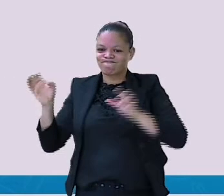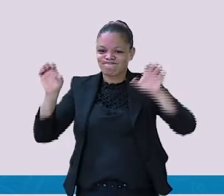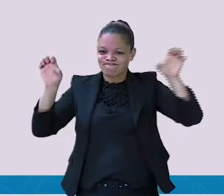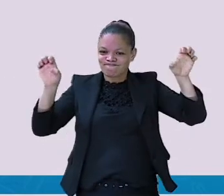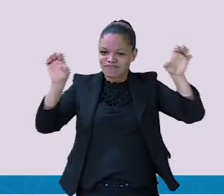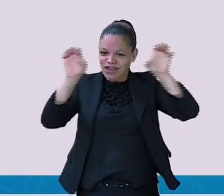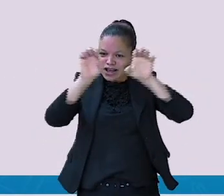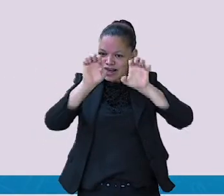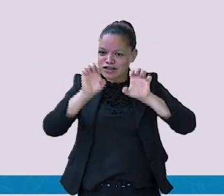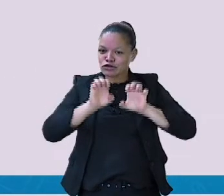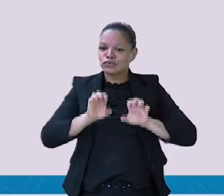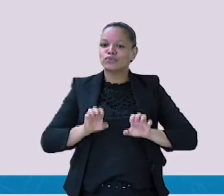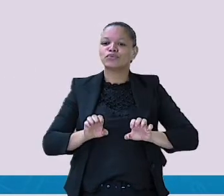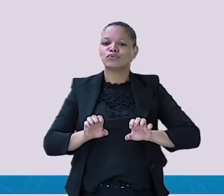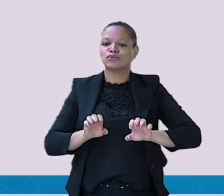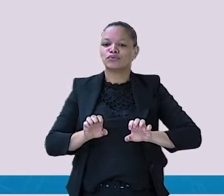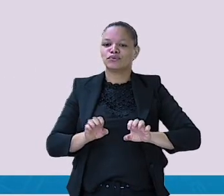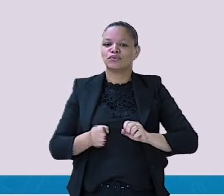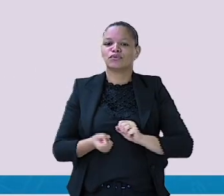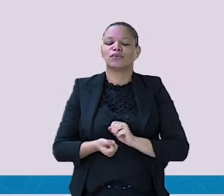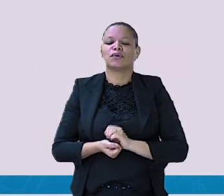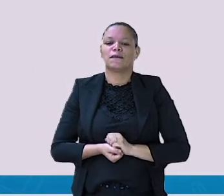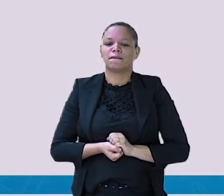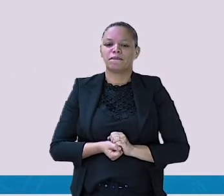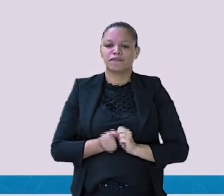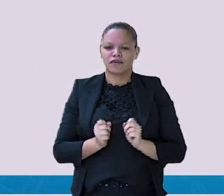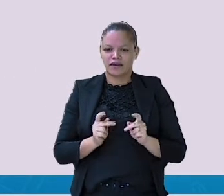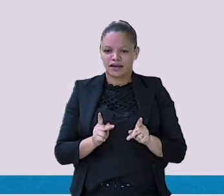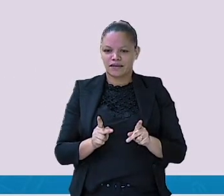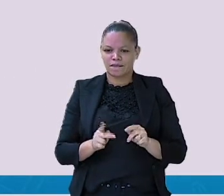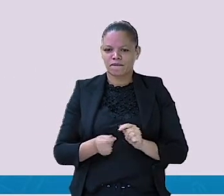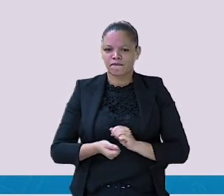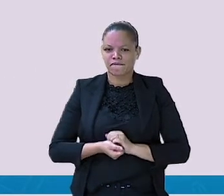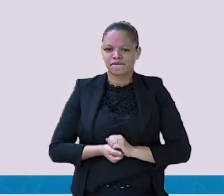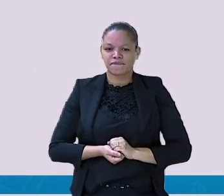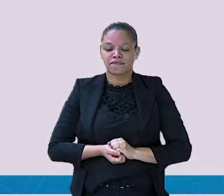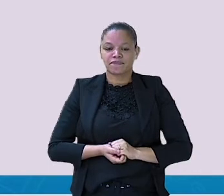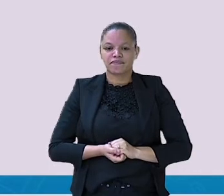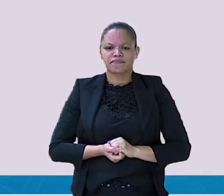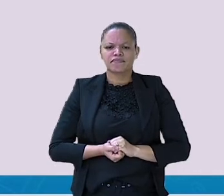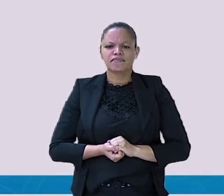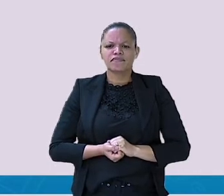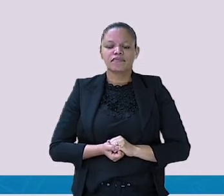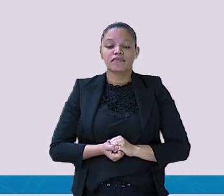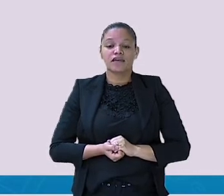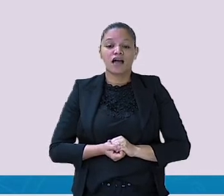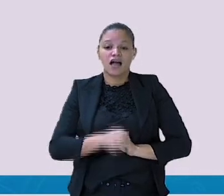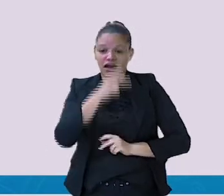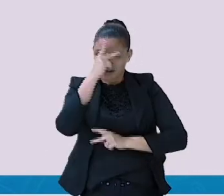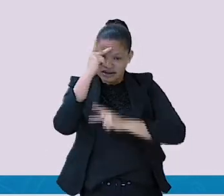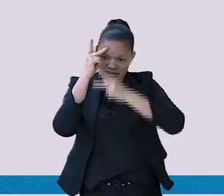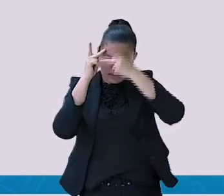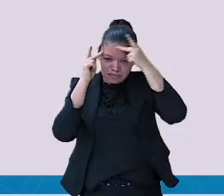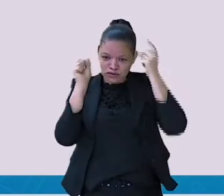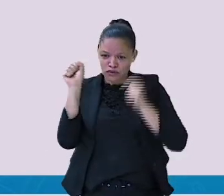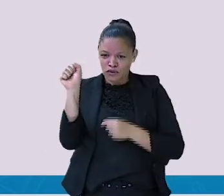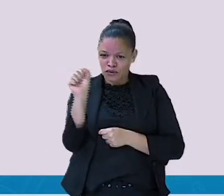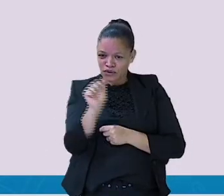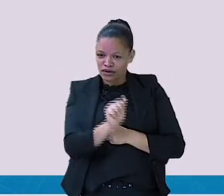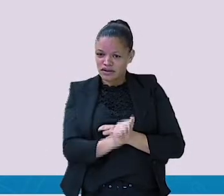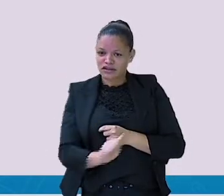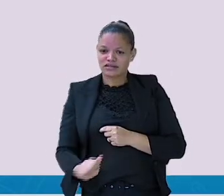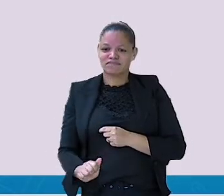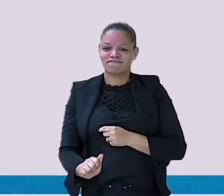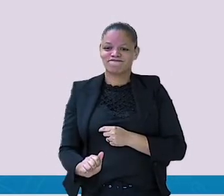para que pudessem levar então as mercadorias até a Europa. Os africanos, escravizados indígenas,